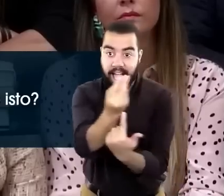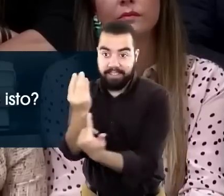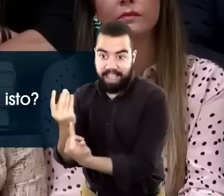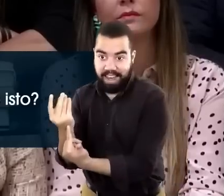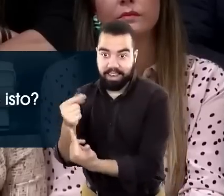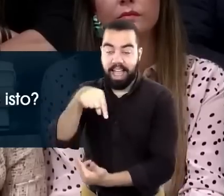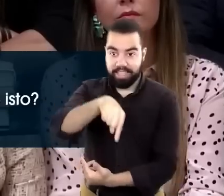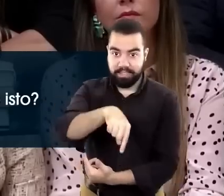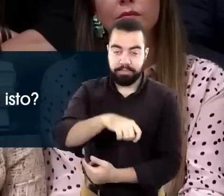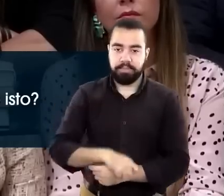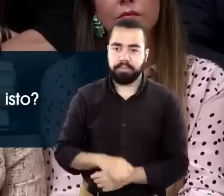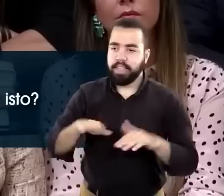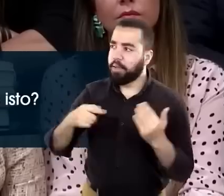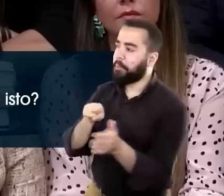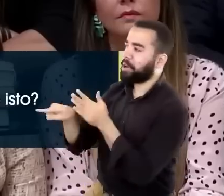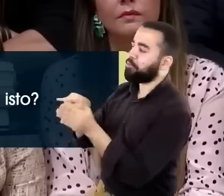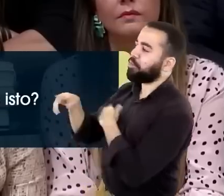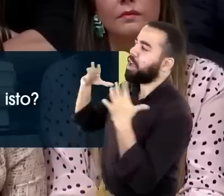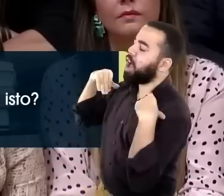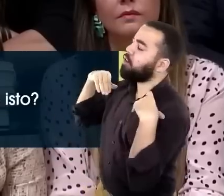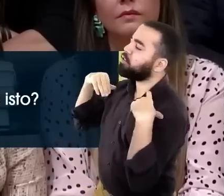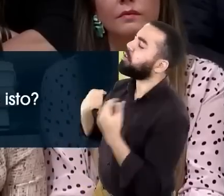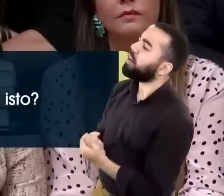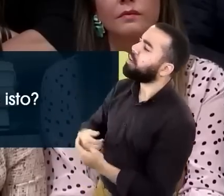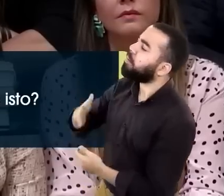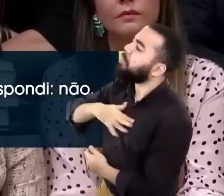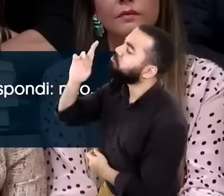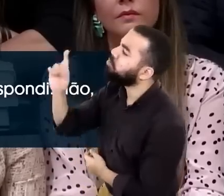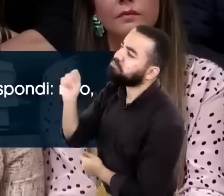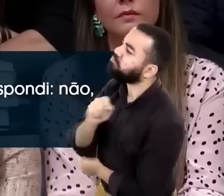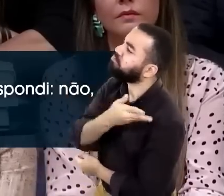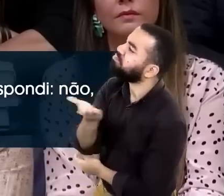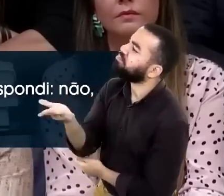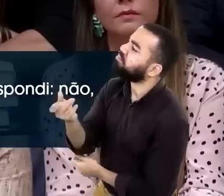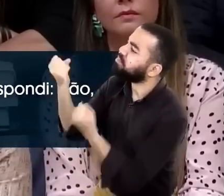Então perguntei ao anjo que falava comigo, meu senhor, que é isto?